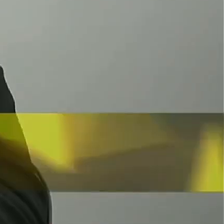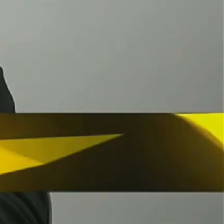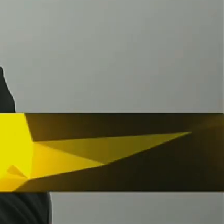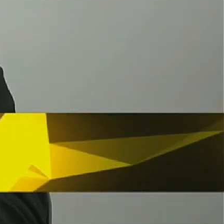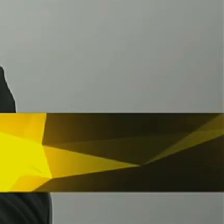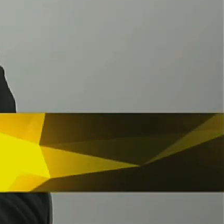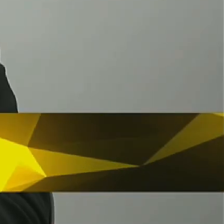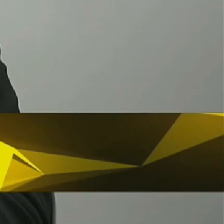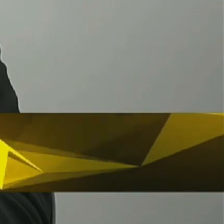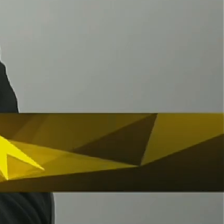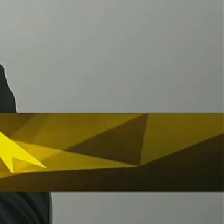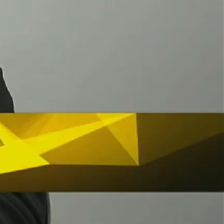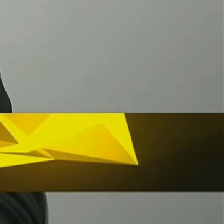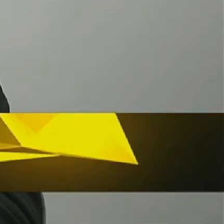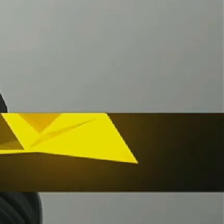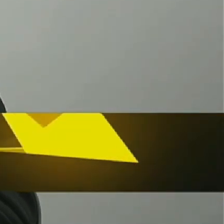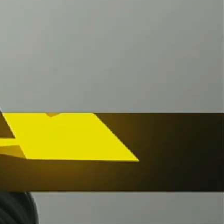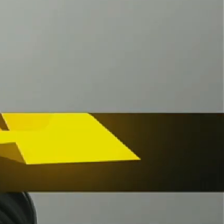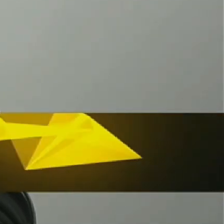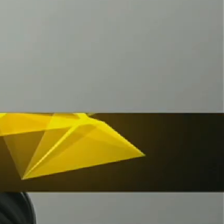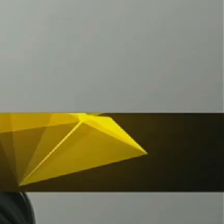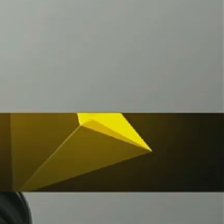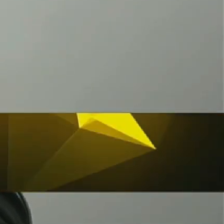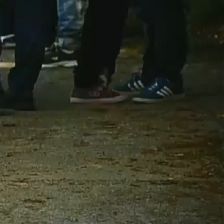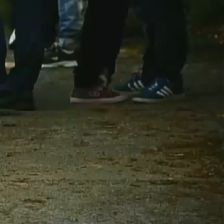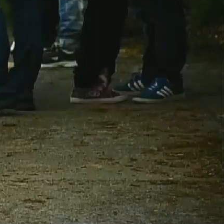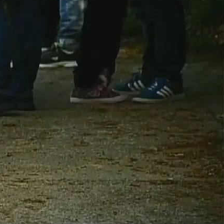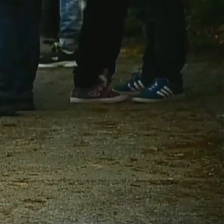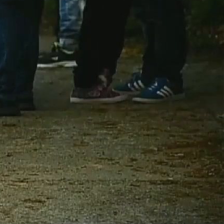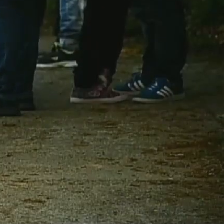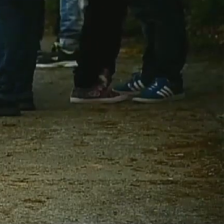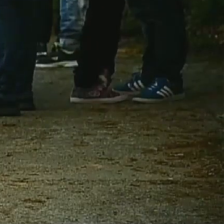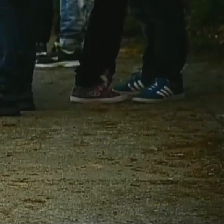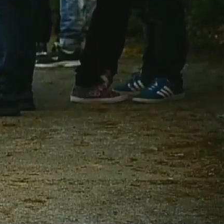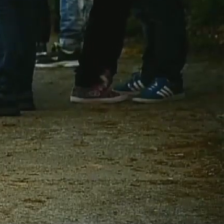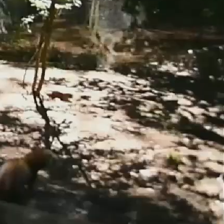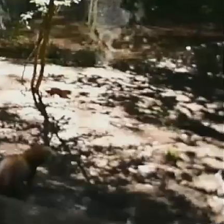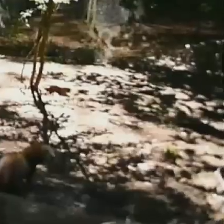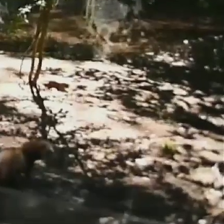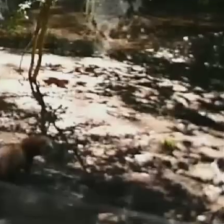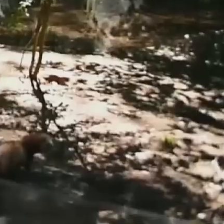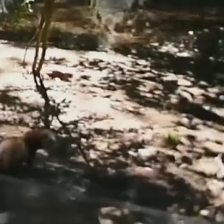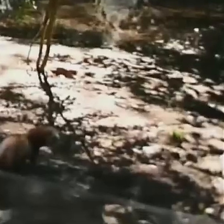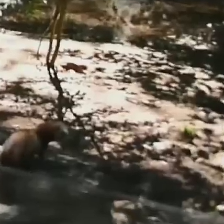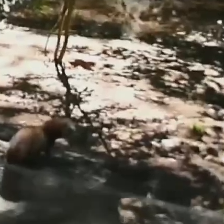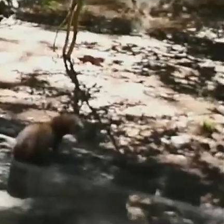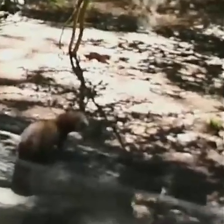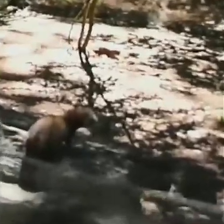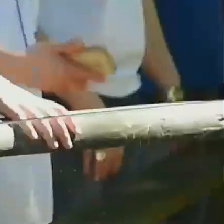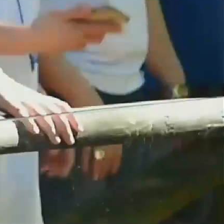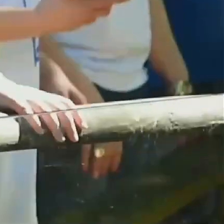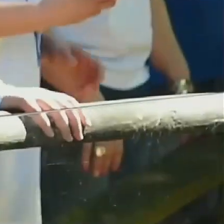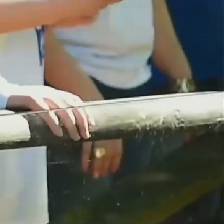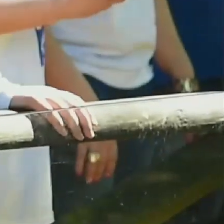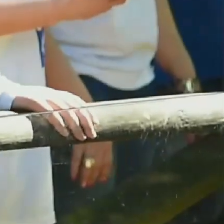São vários os aspectos positivos que este projeto veio trazer às famílias. Com mais-valia nos períodos em que a escola não responde.